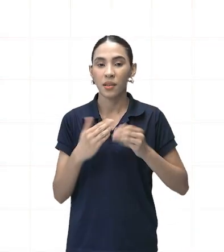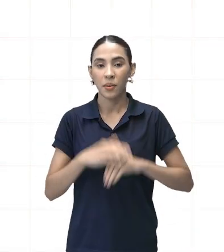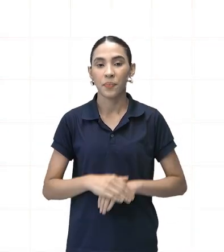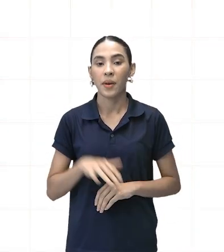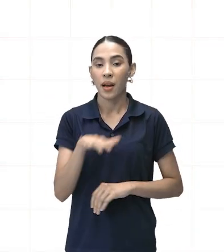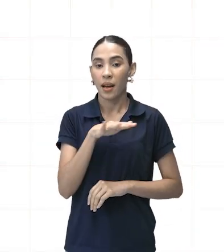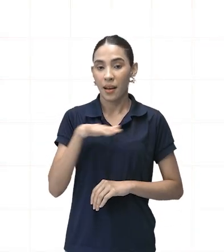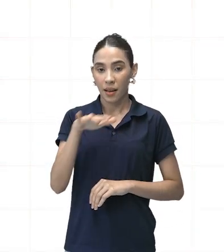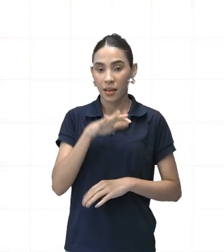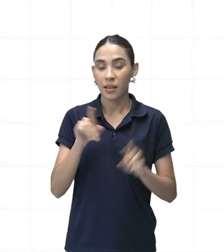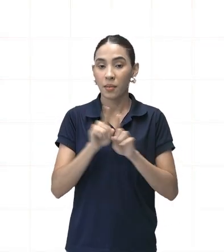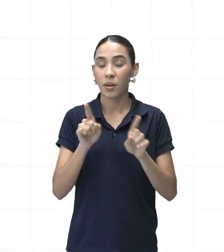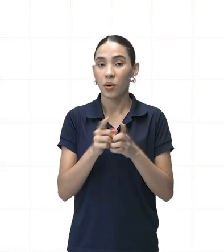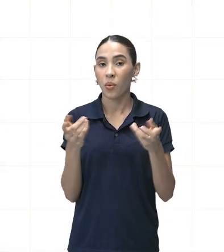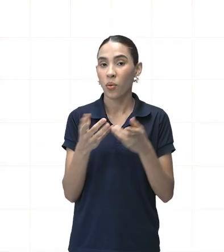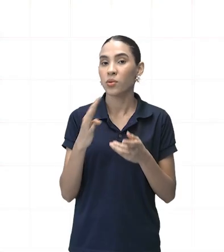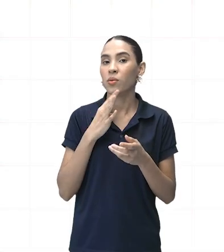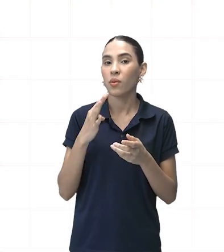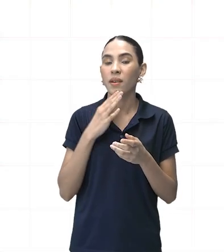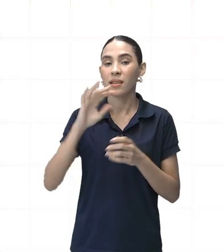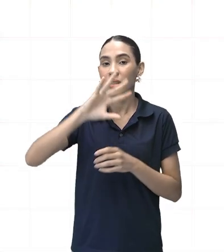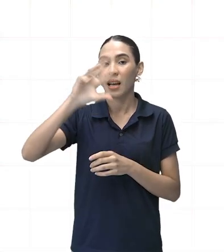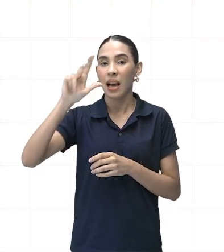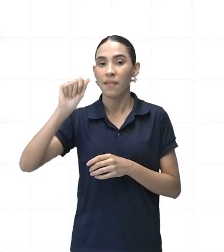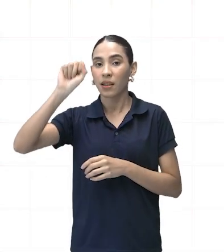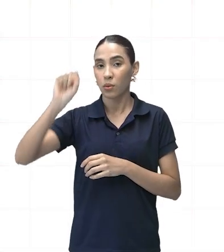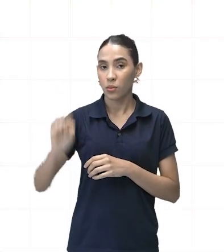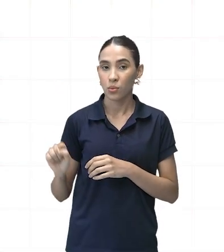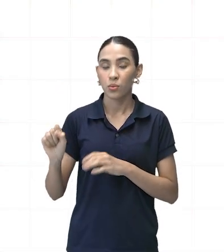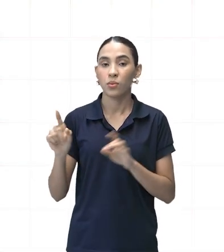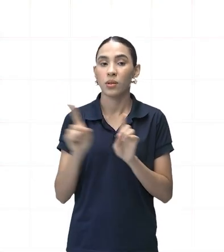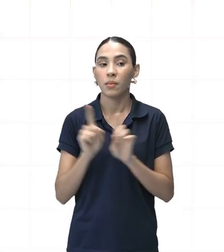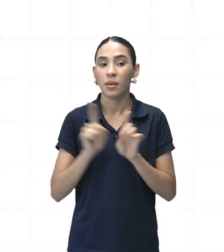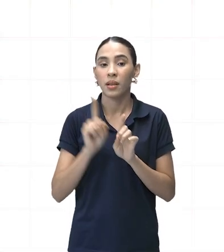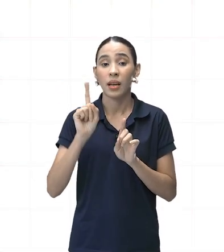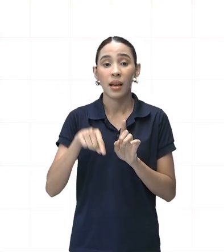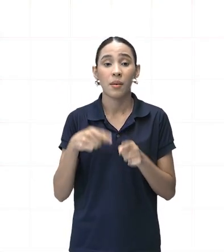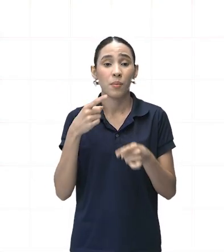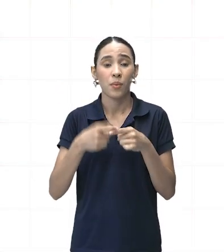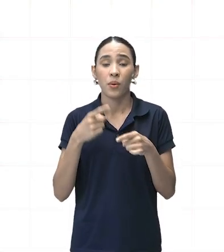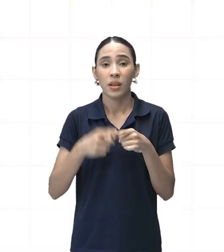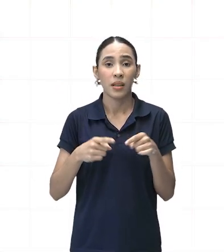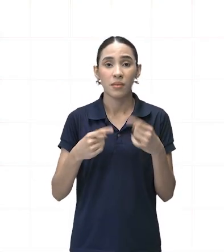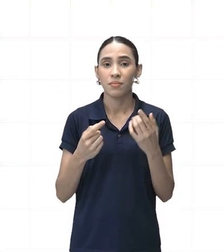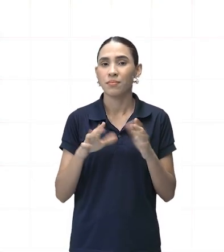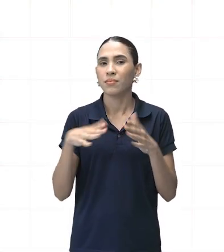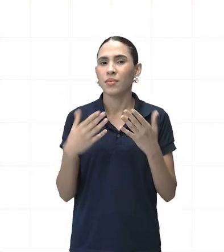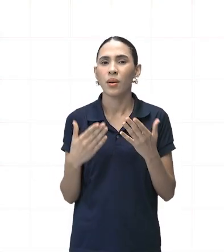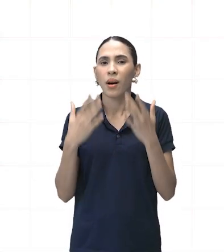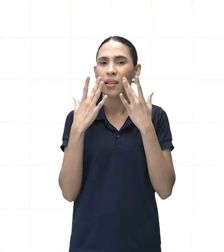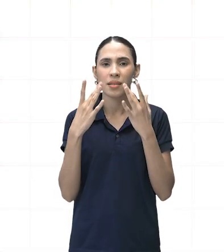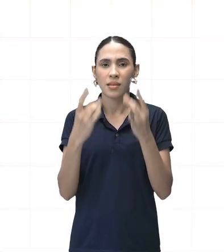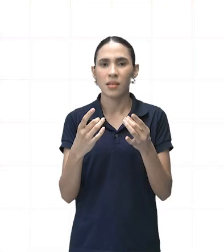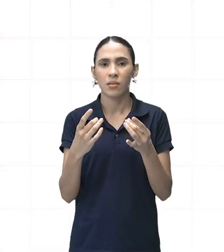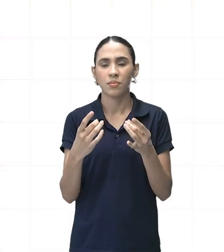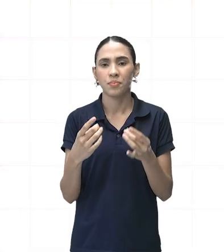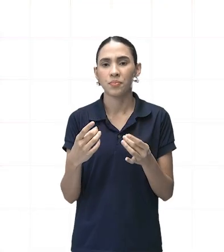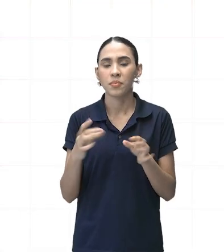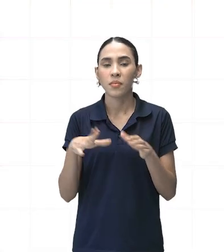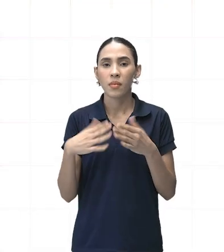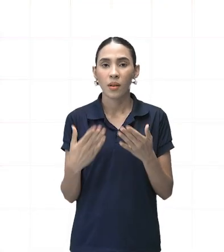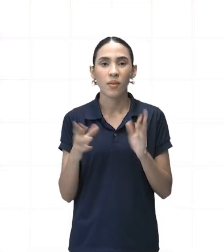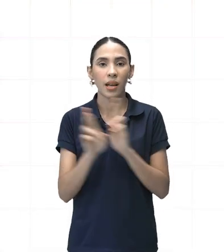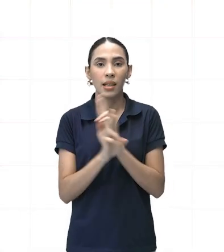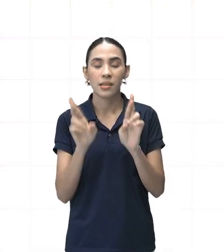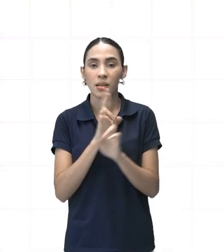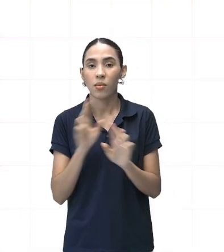Essa área ali, que hoje a gente conhece como a África do Sul, né? Por que ela chamava atenção, né? Ali